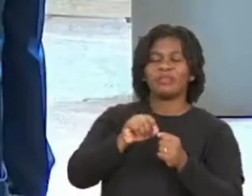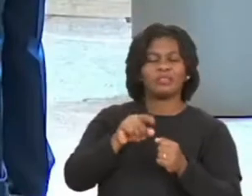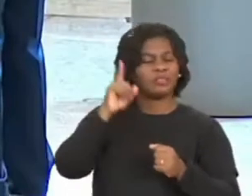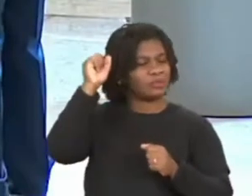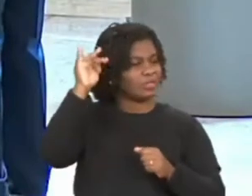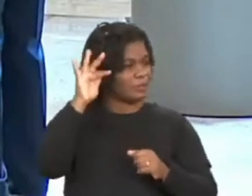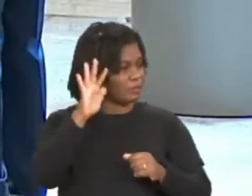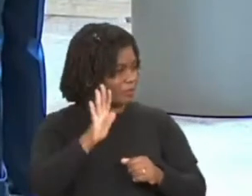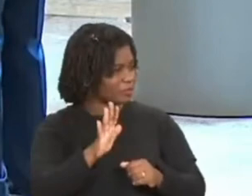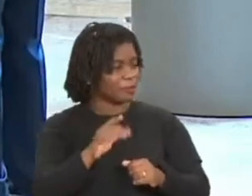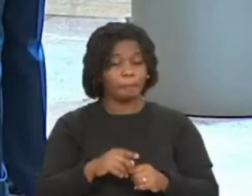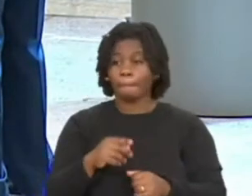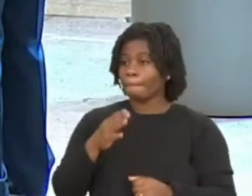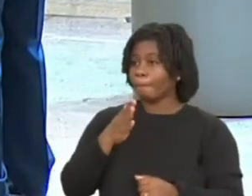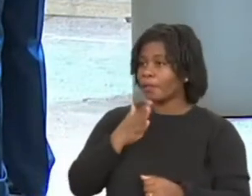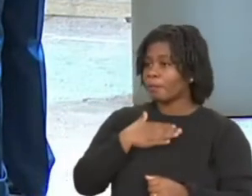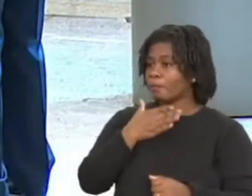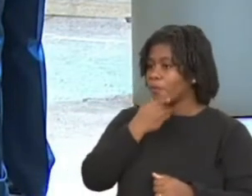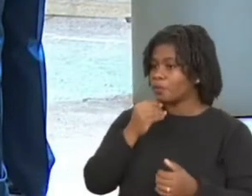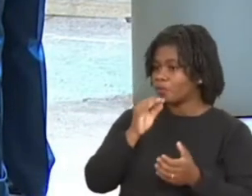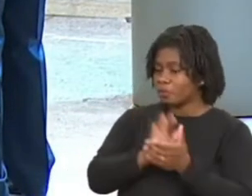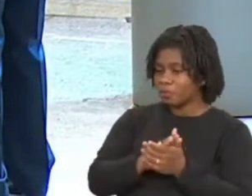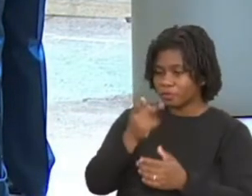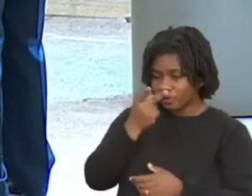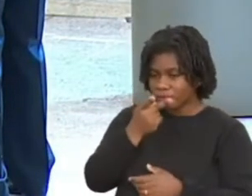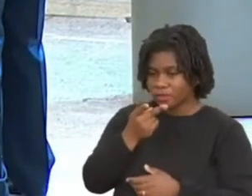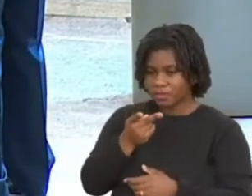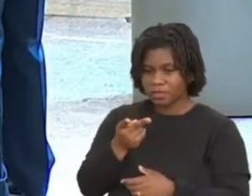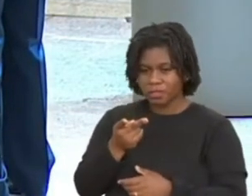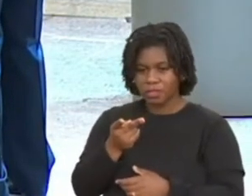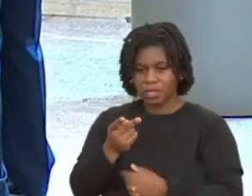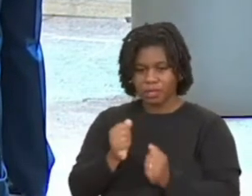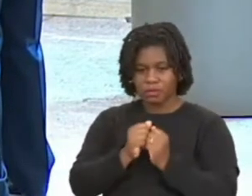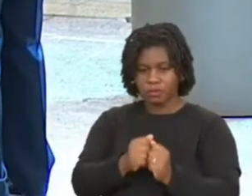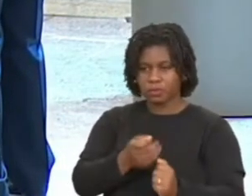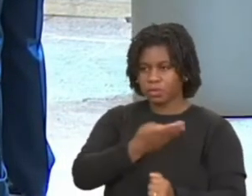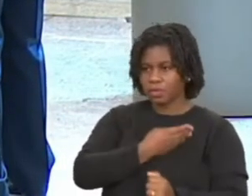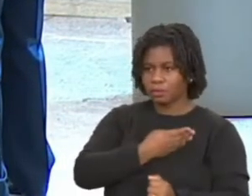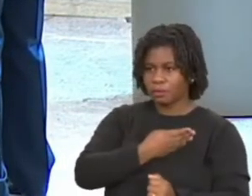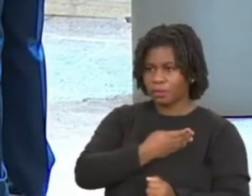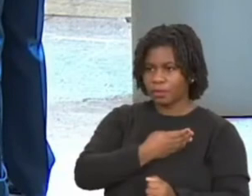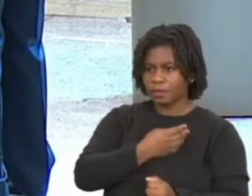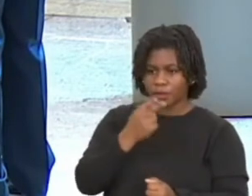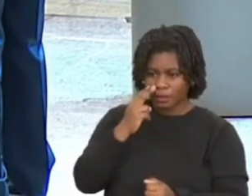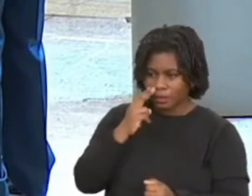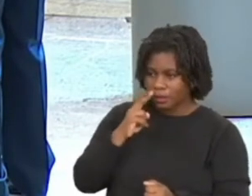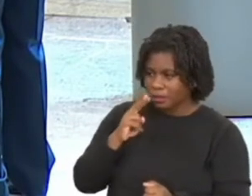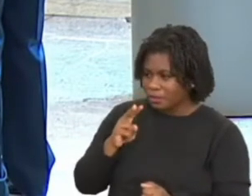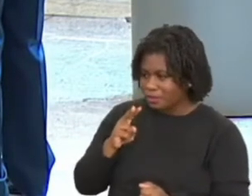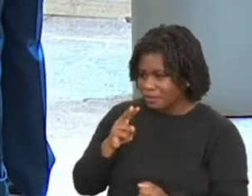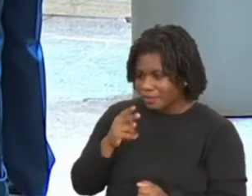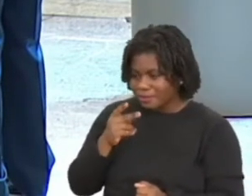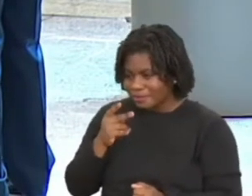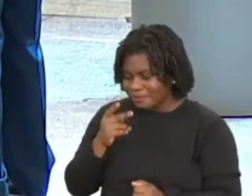abençoe minha esposa e quando ele foi lá visitar ele com a colega dele ela ficou olhando assim sabe o que falar